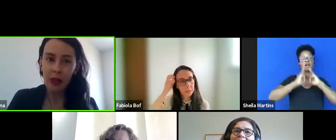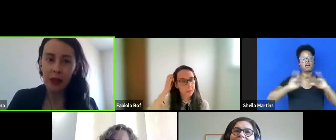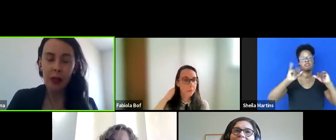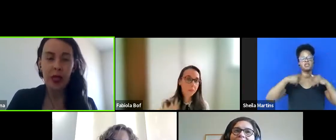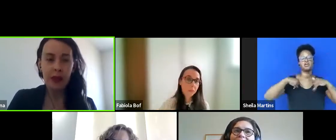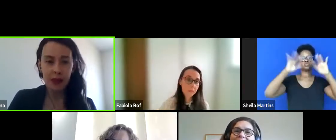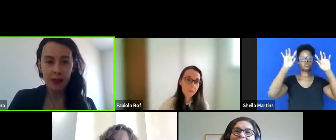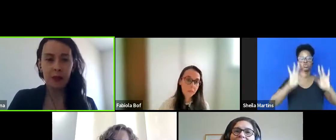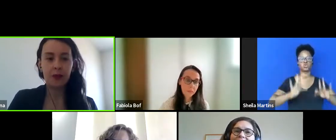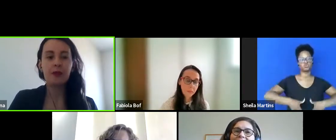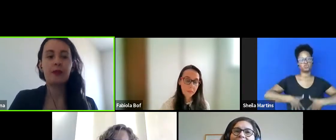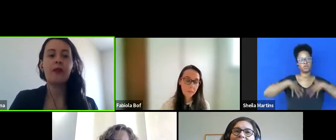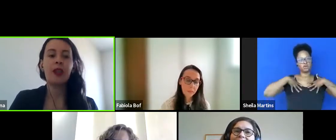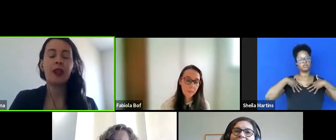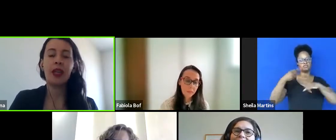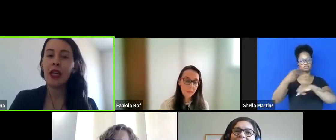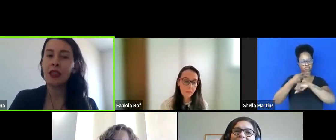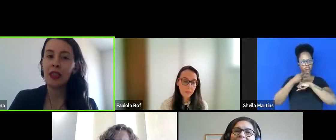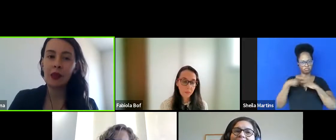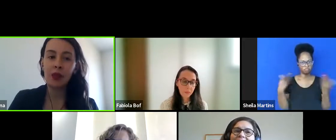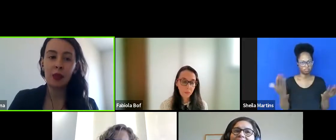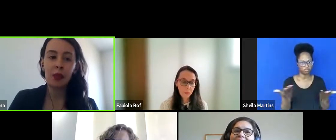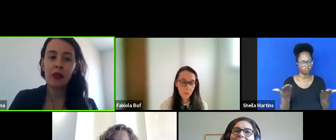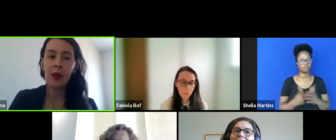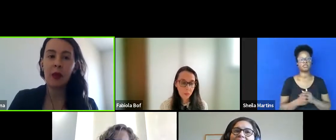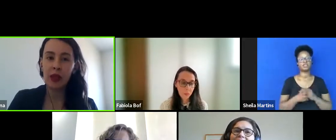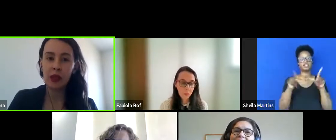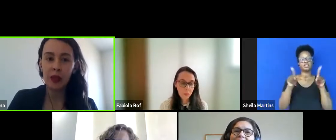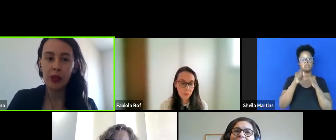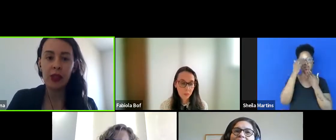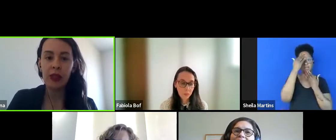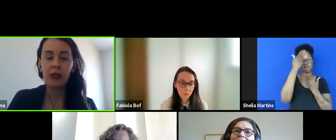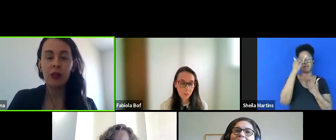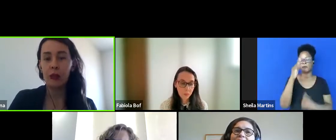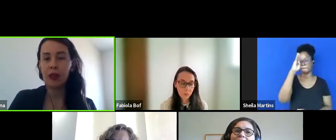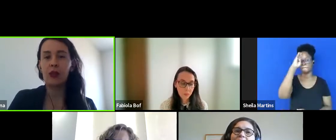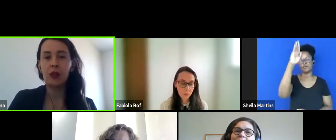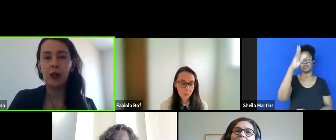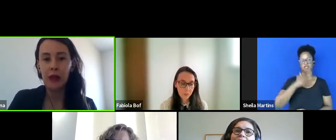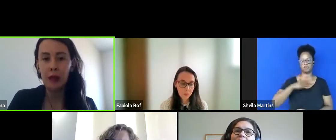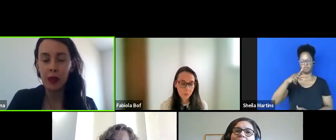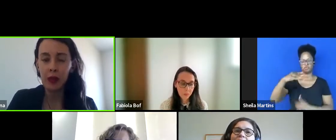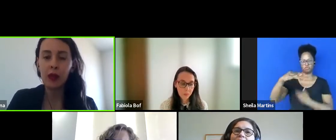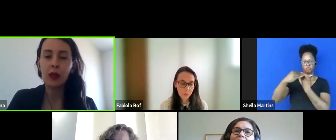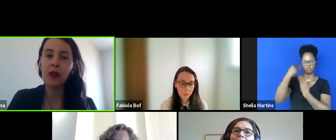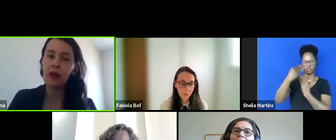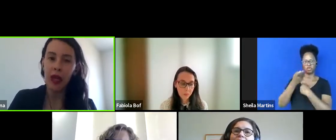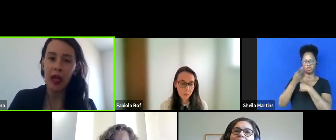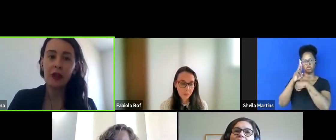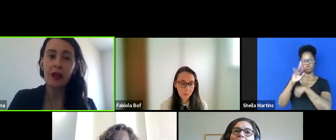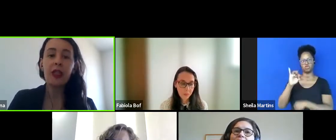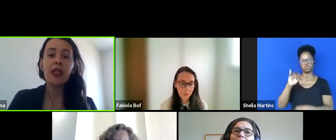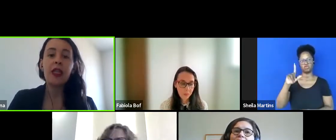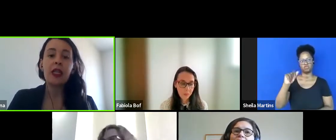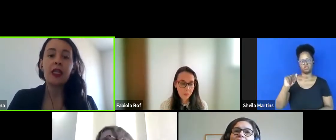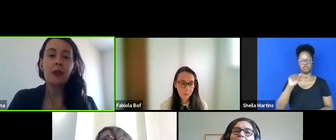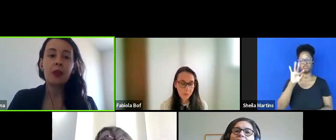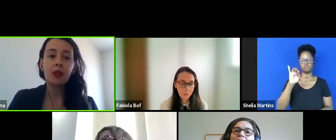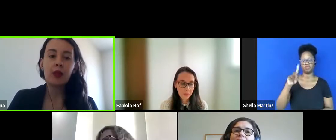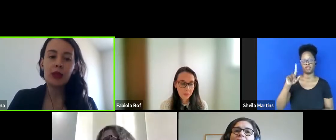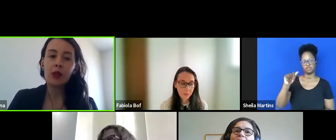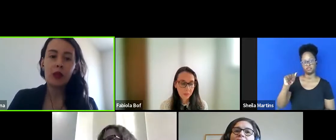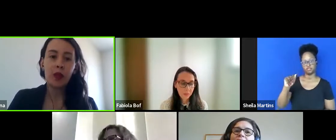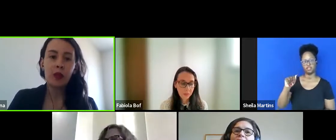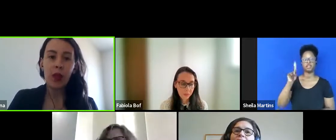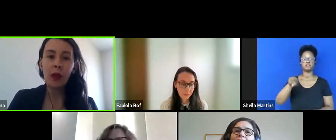muito honrada com essa premiação. Agradeço principalmente as minhas orientadoras, a doutora Fabíola e a doutora Flávia, que